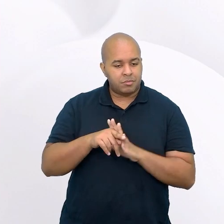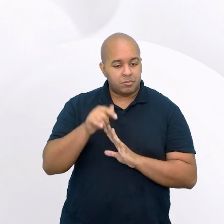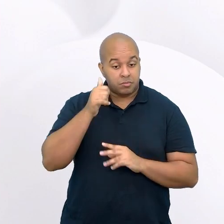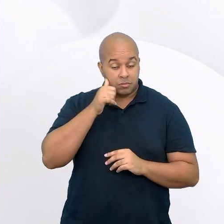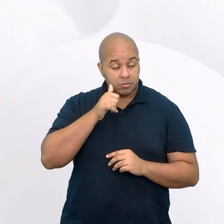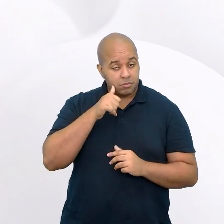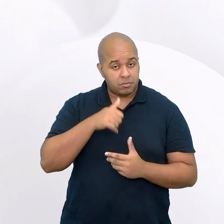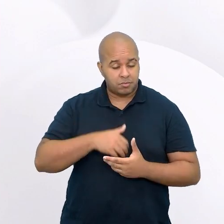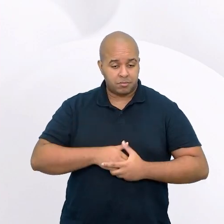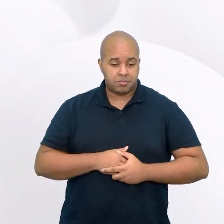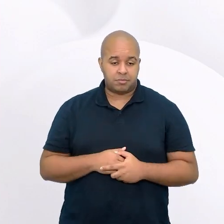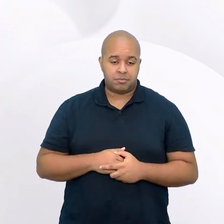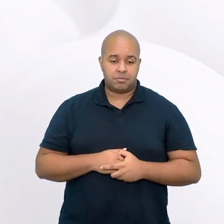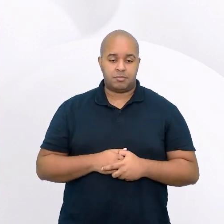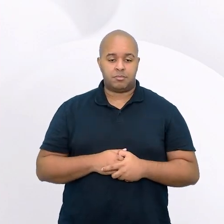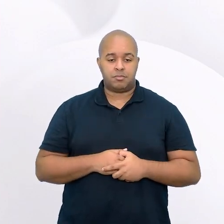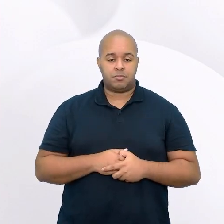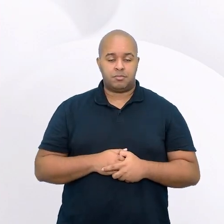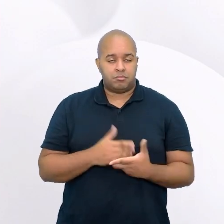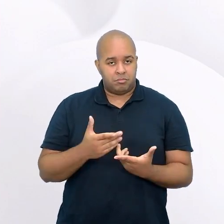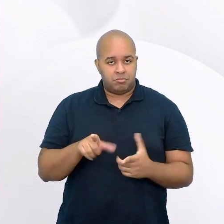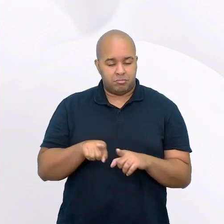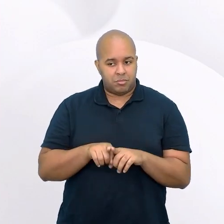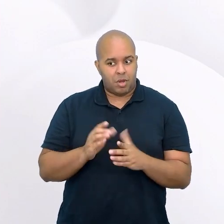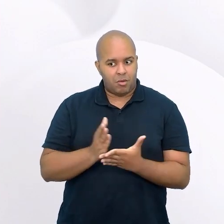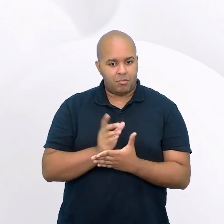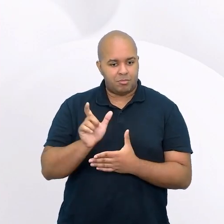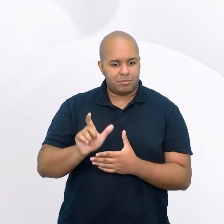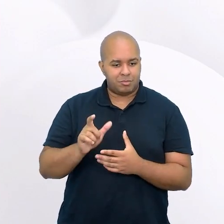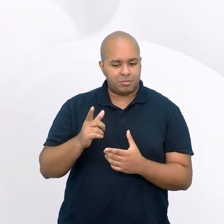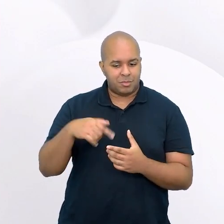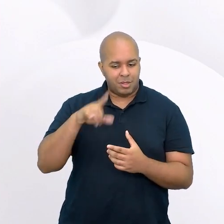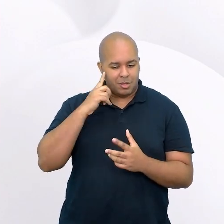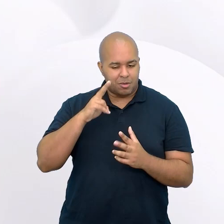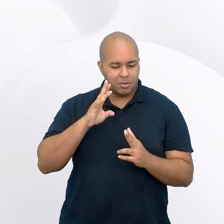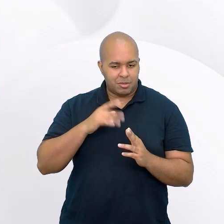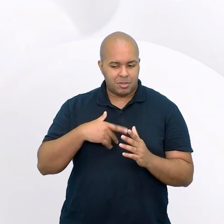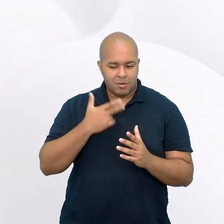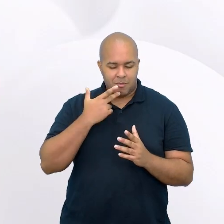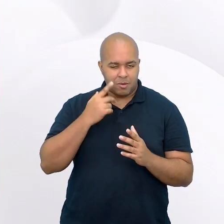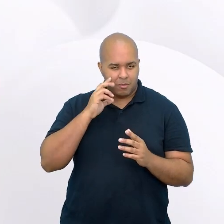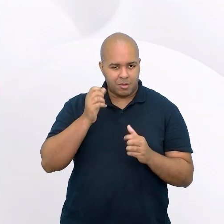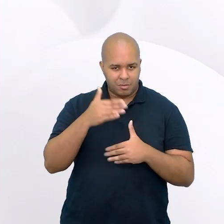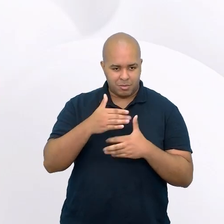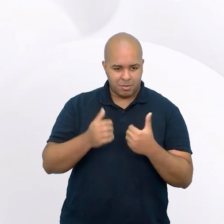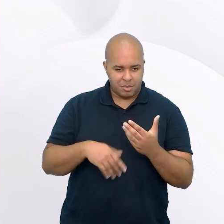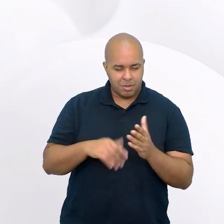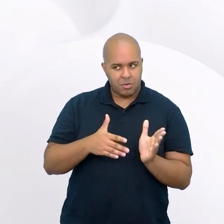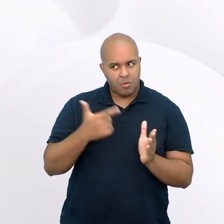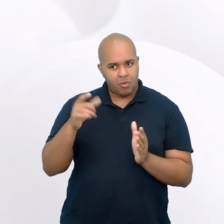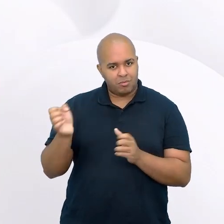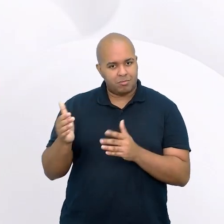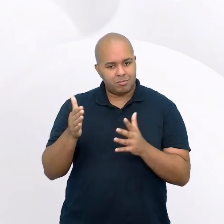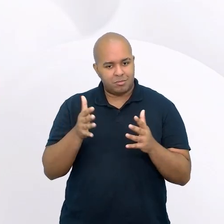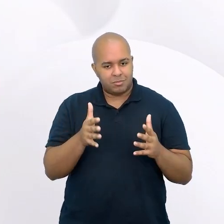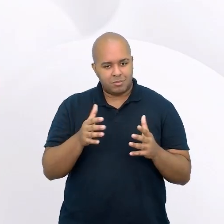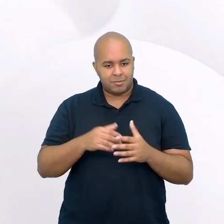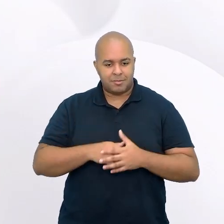por mulheres E aí grande parte né como a gente vai ver no slide seguinte